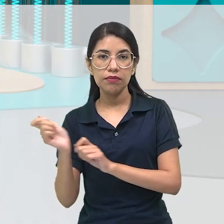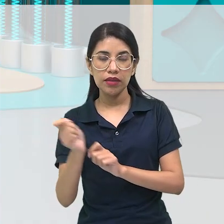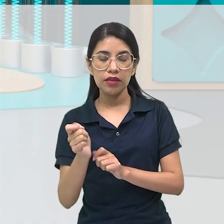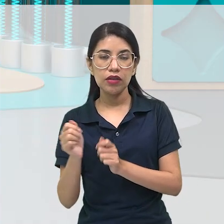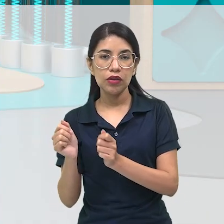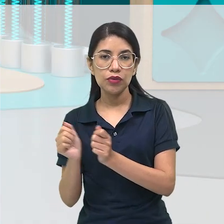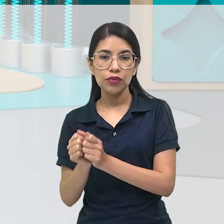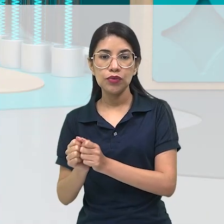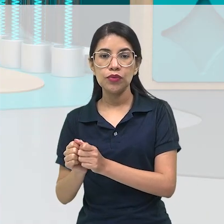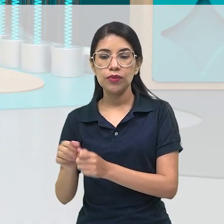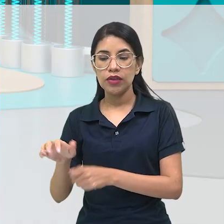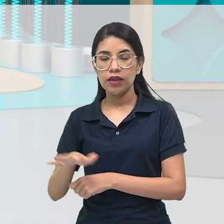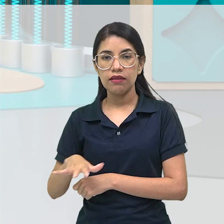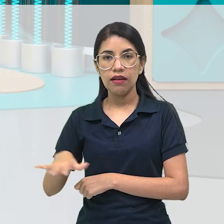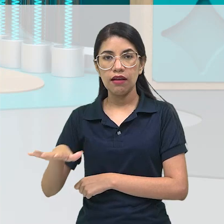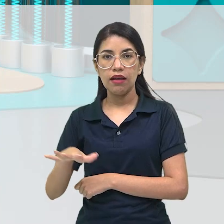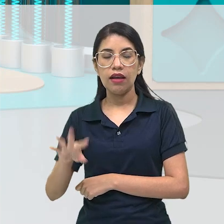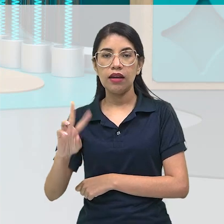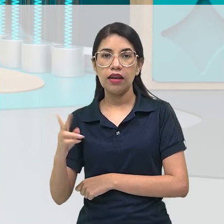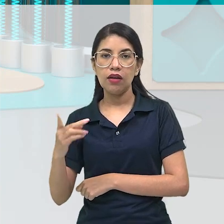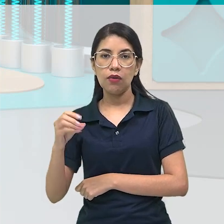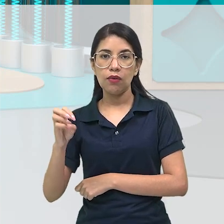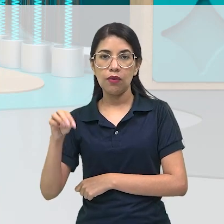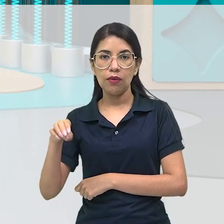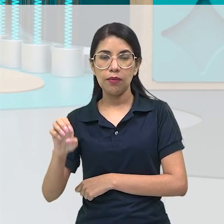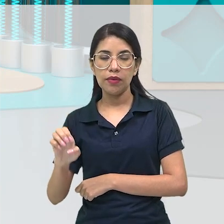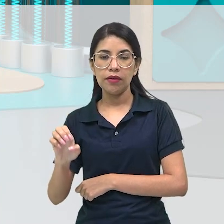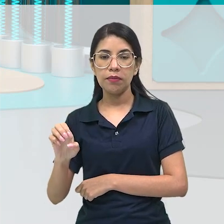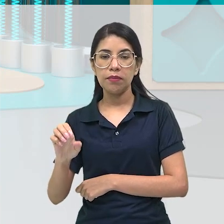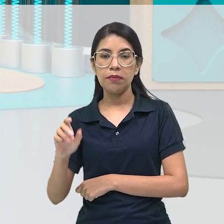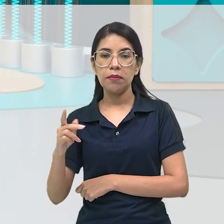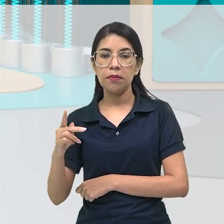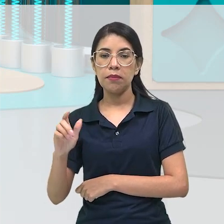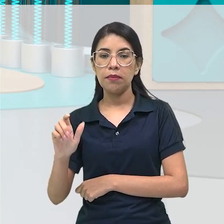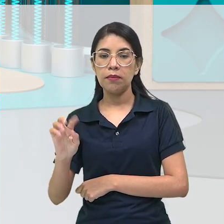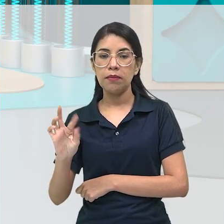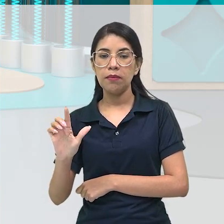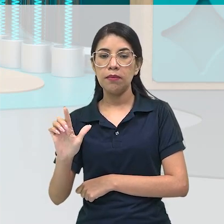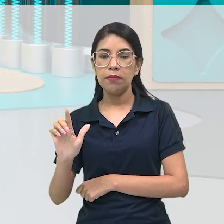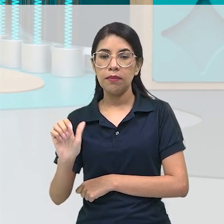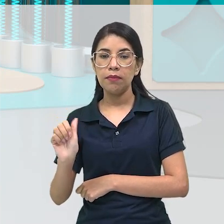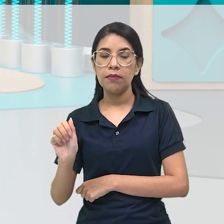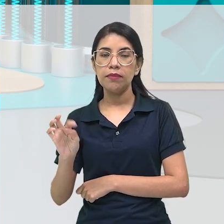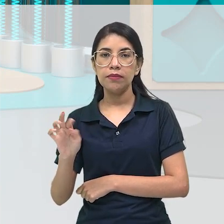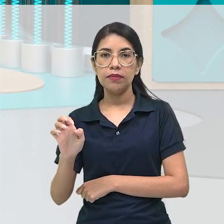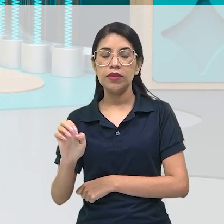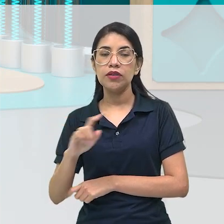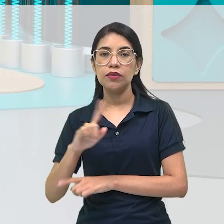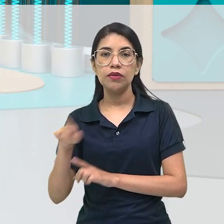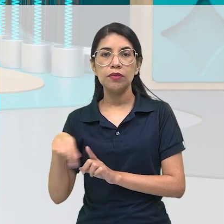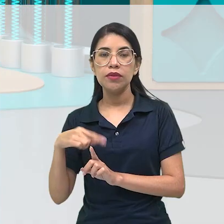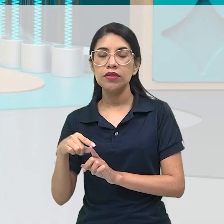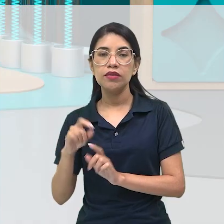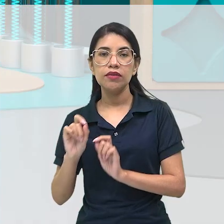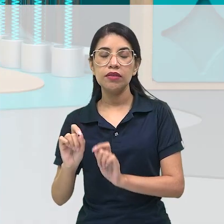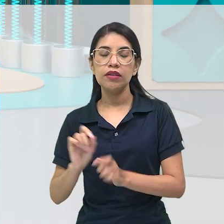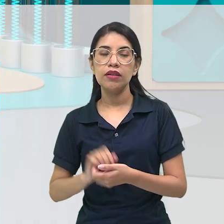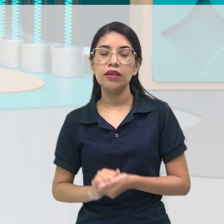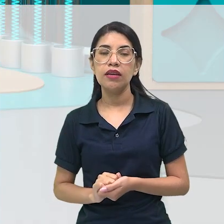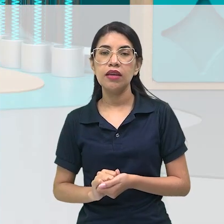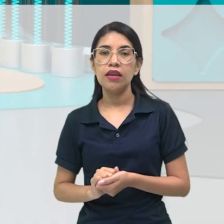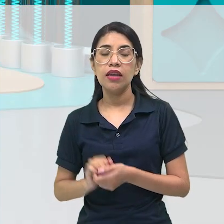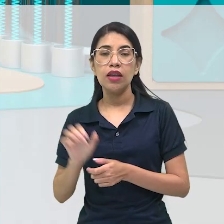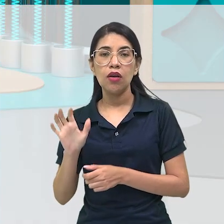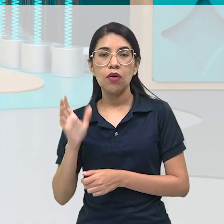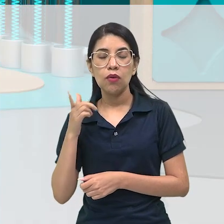lá nesse lugar chamado home plate. E aí o objetivo dele é fazer com que o receptor